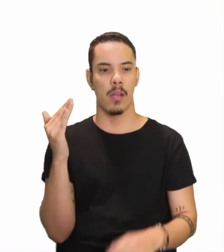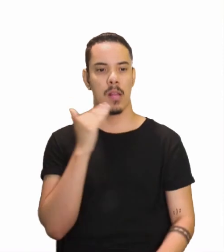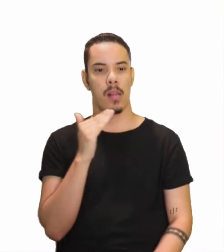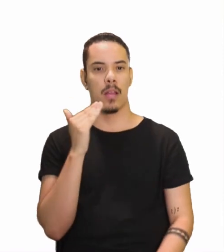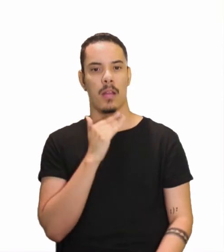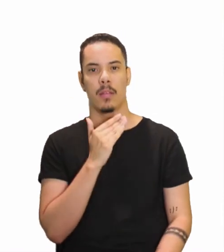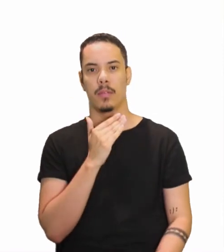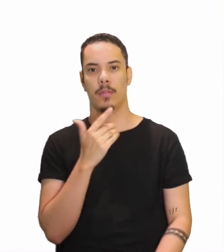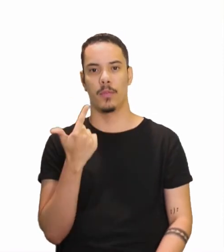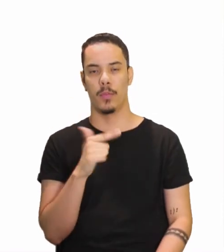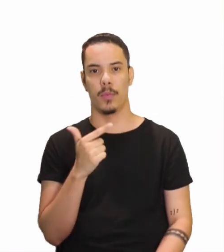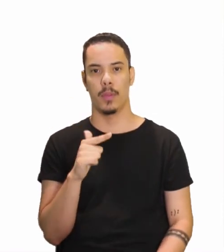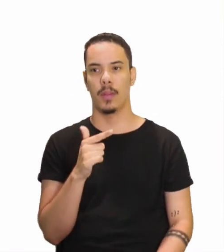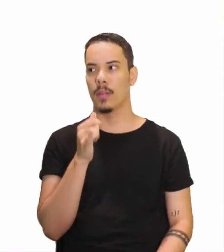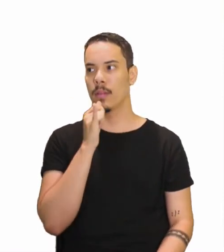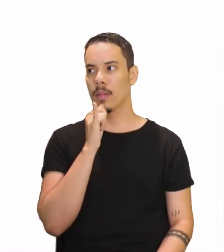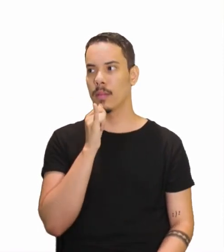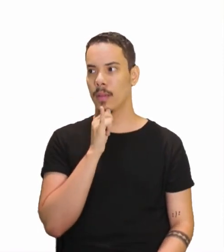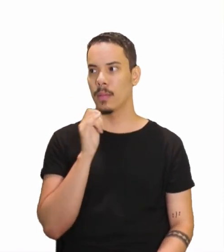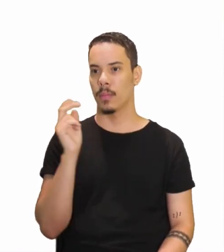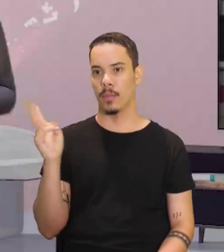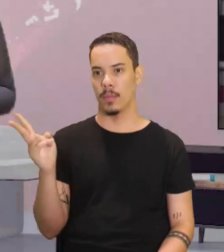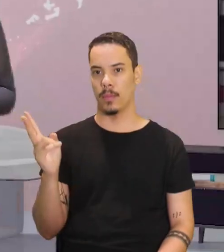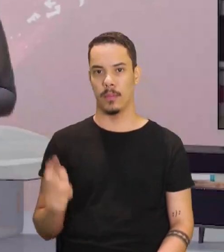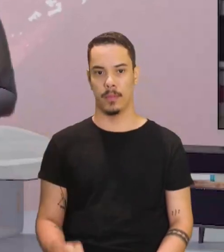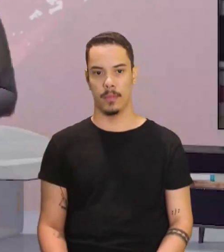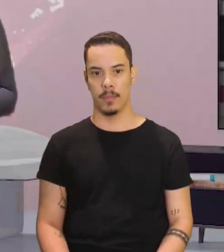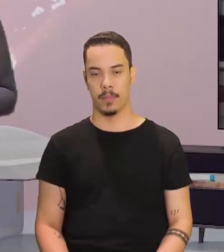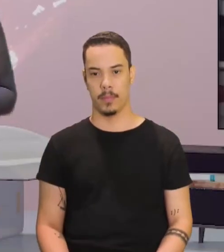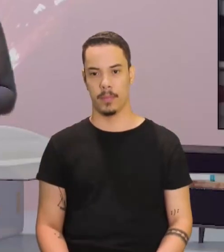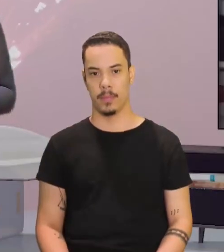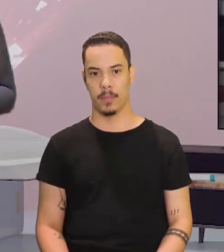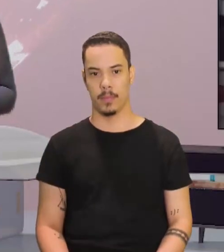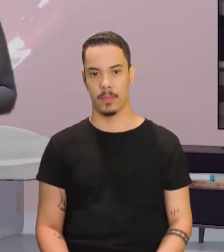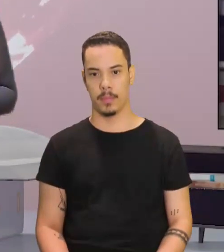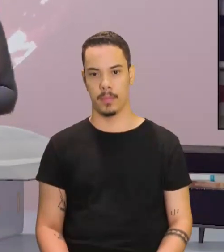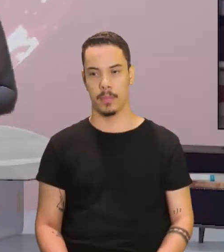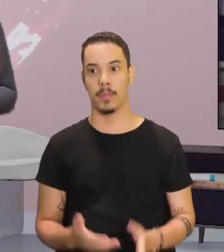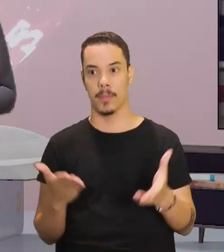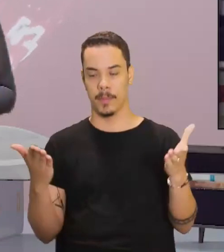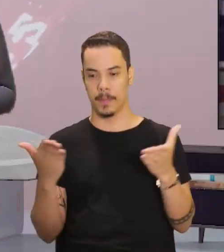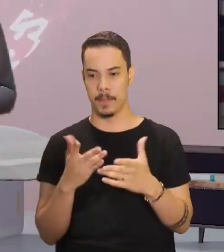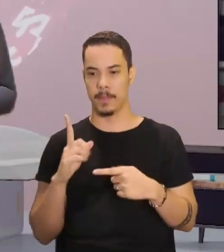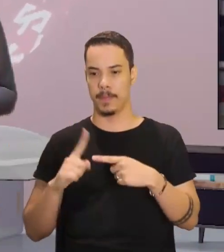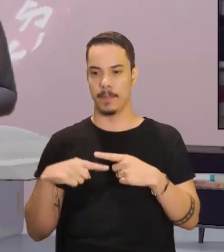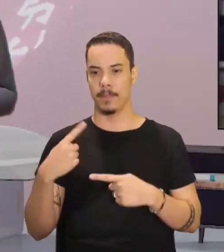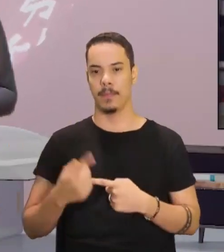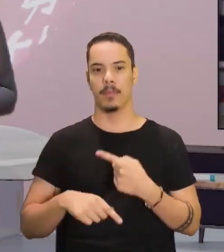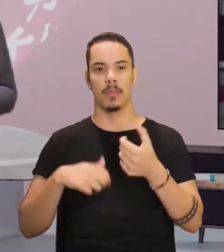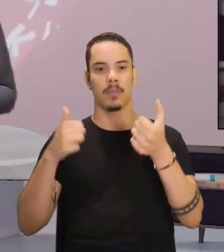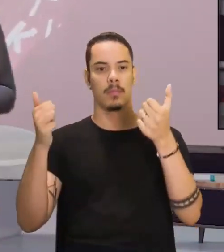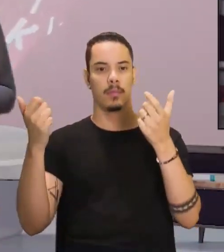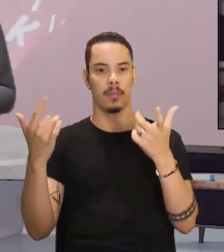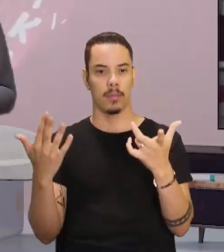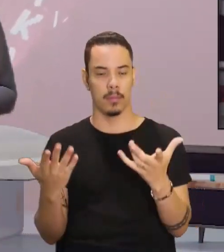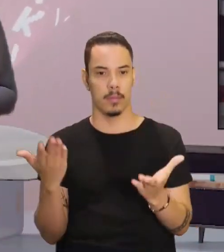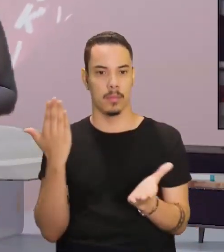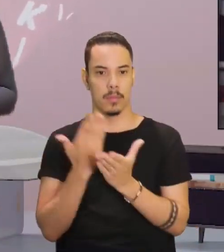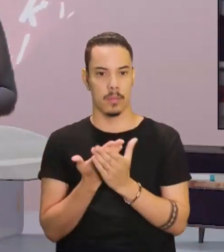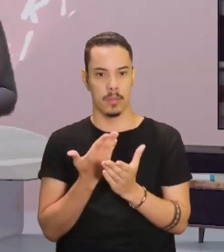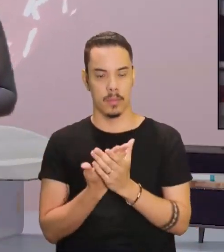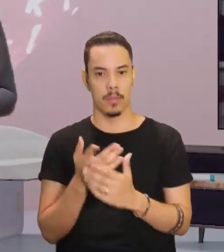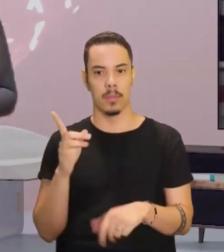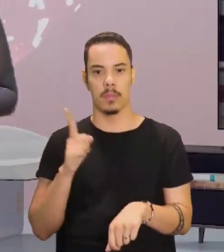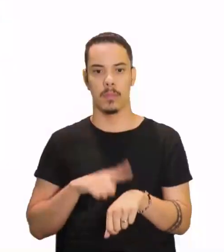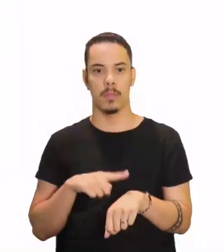imperfeitos. Psicólogo e refresco. Valeu, mas agora, depois de todo esse estudo, é claro que chegou a